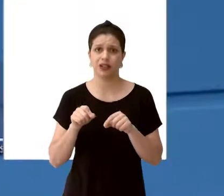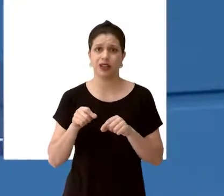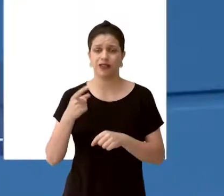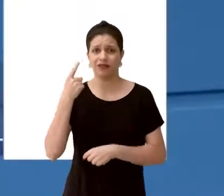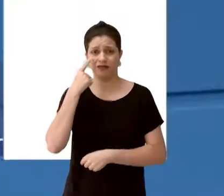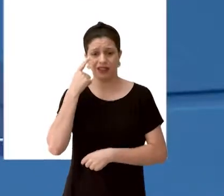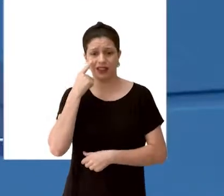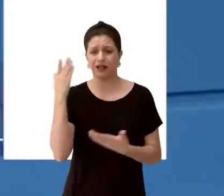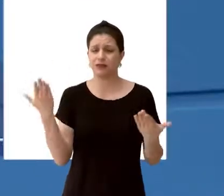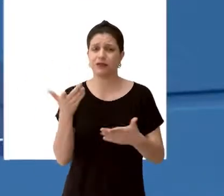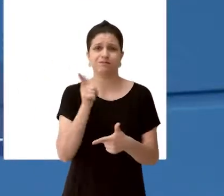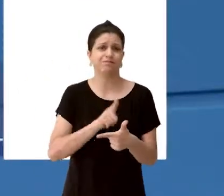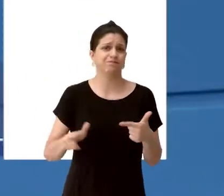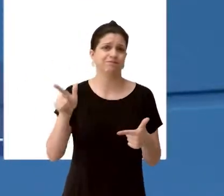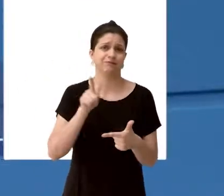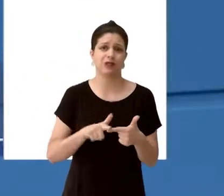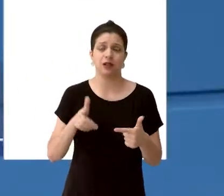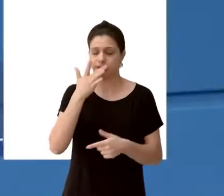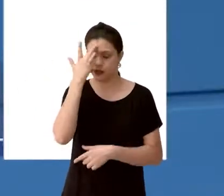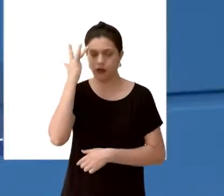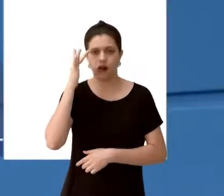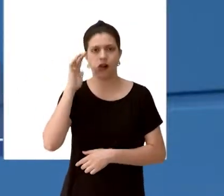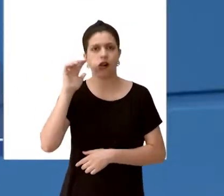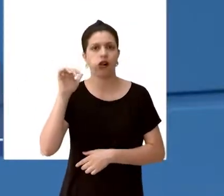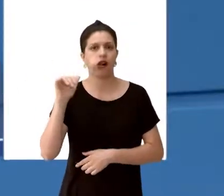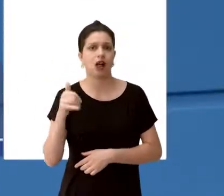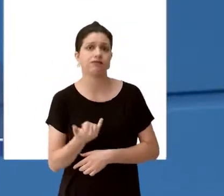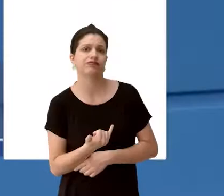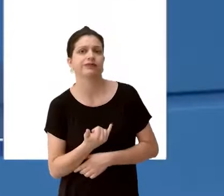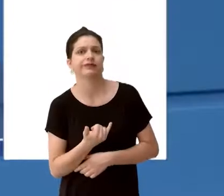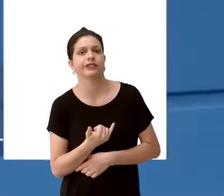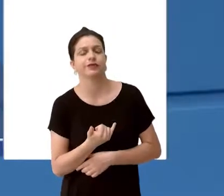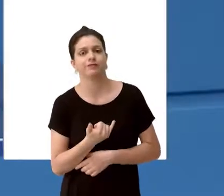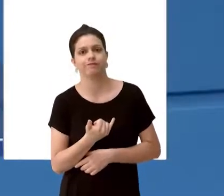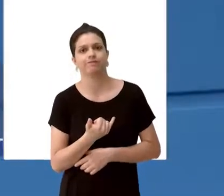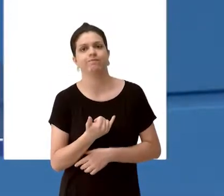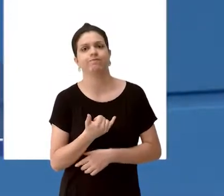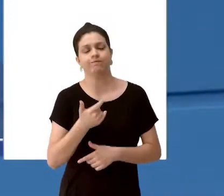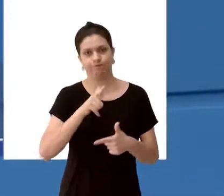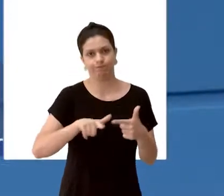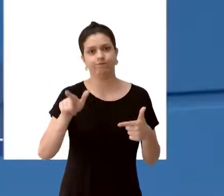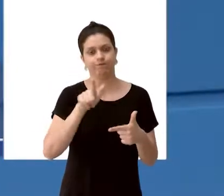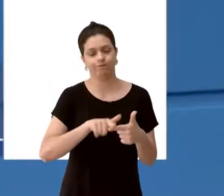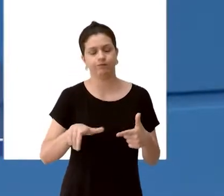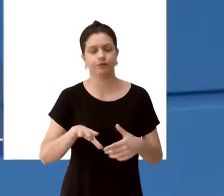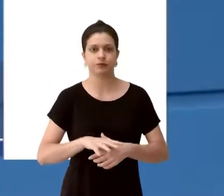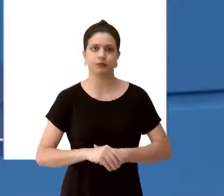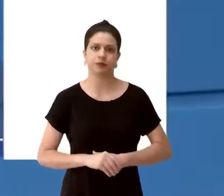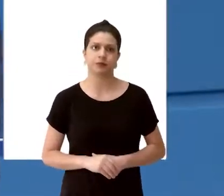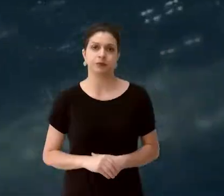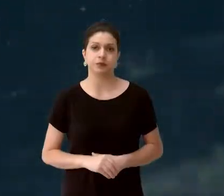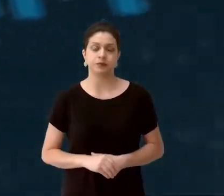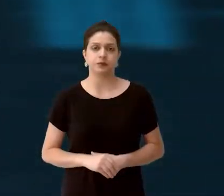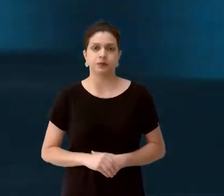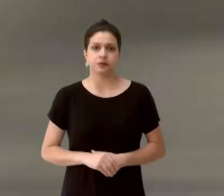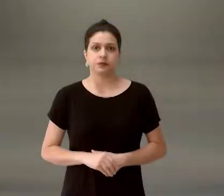para coibir os abusos que nós estamos verificando no presente momento daqueles aproveitadores da desgraça alheia.